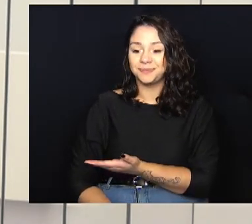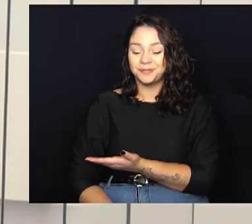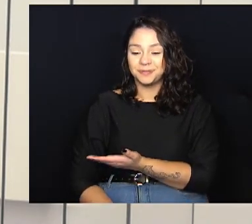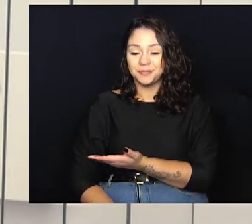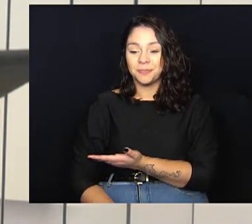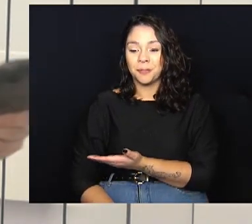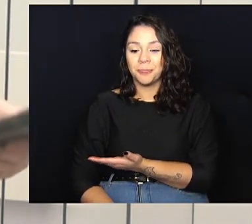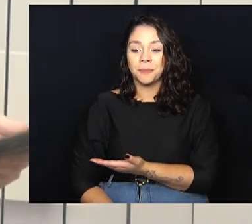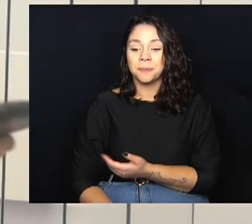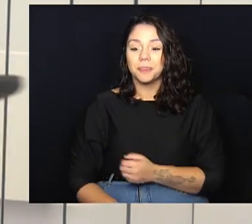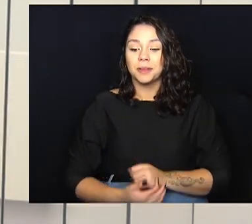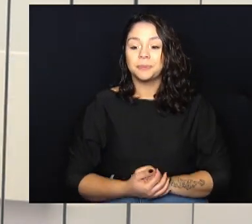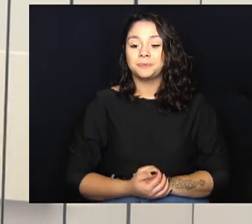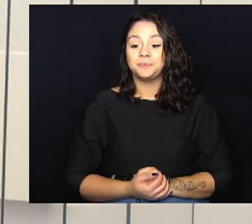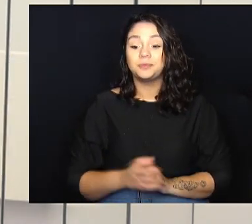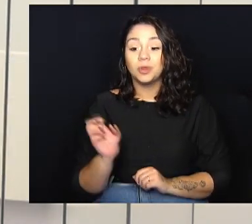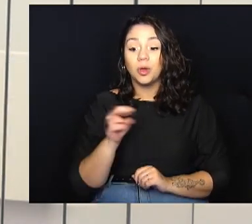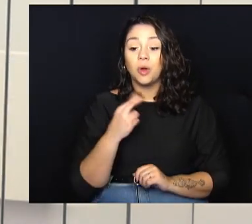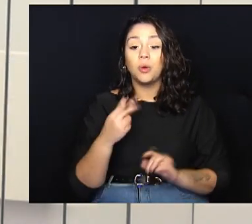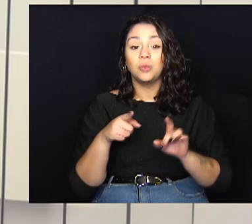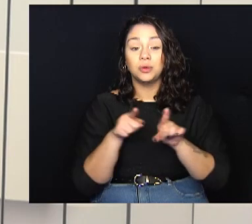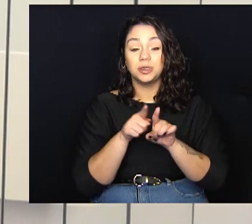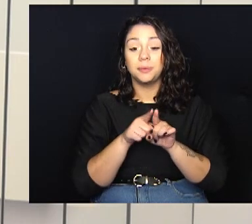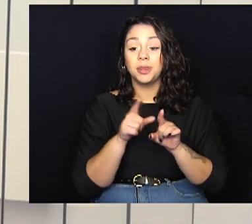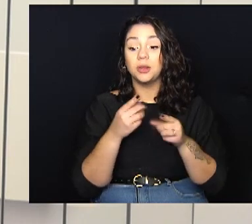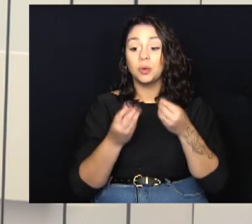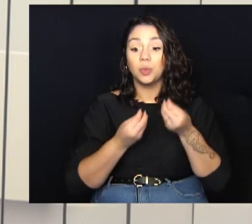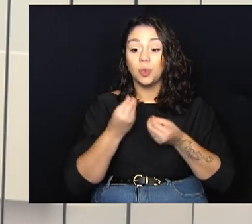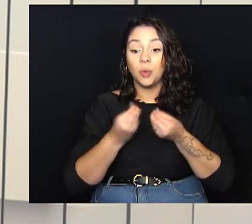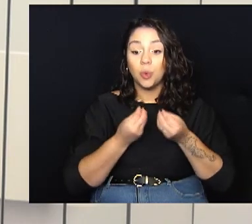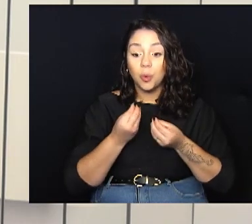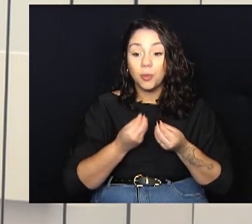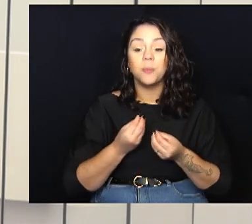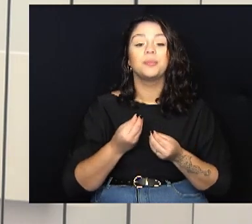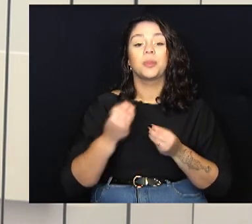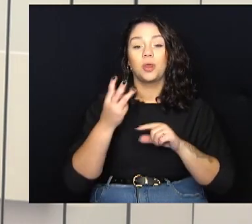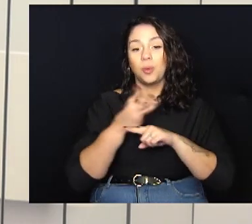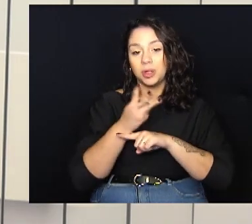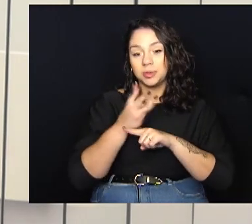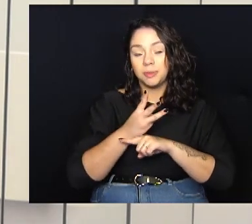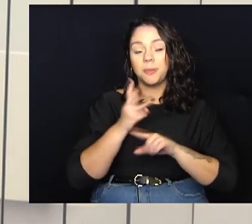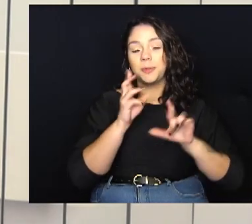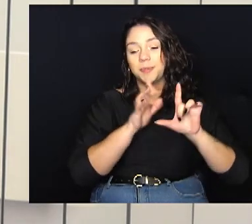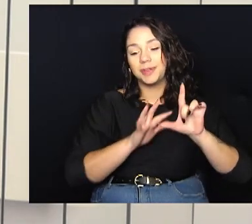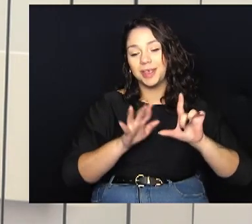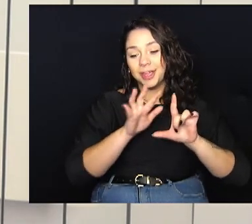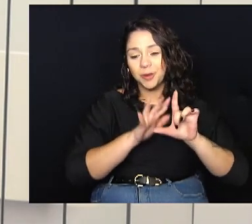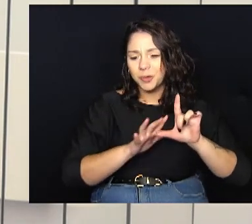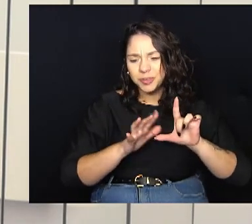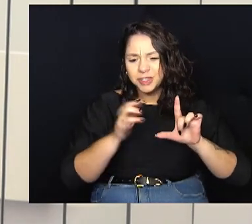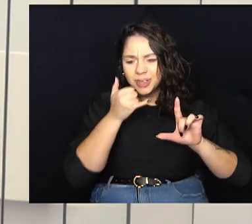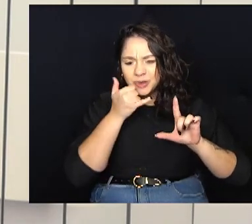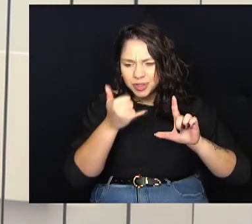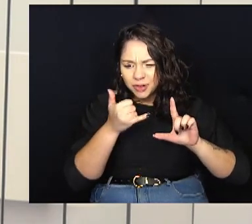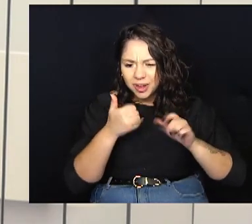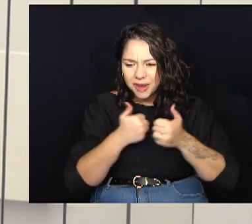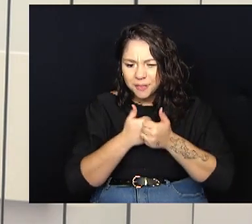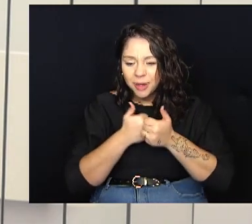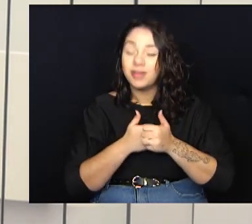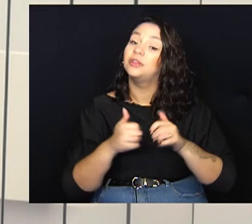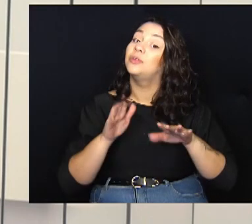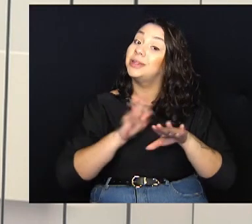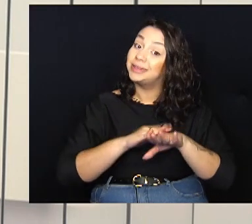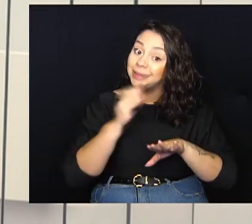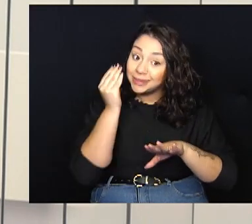97829-3776 Ou você tem acesso ao nosso WhatsApp pelo nosso QR Code está com seu celular aí perto faça